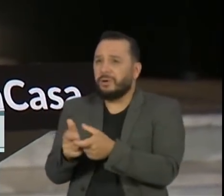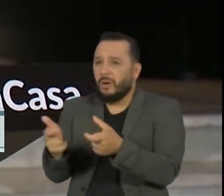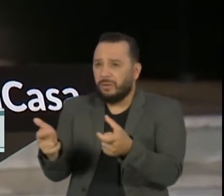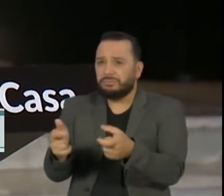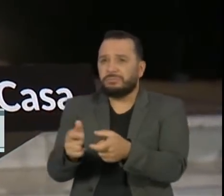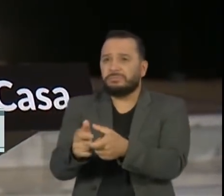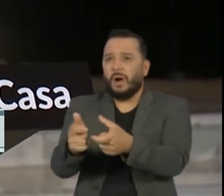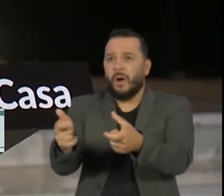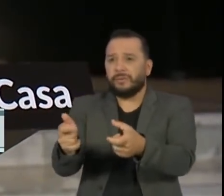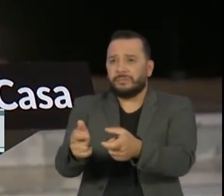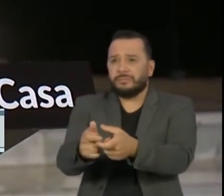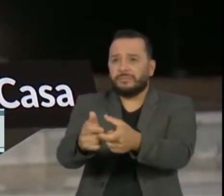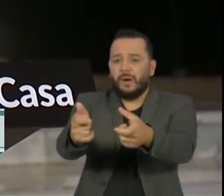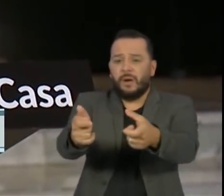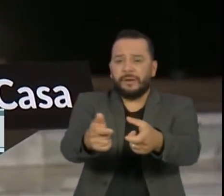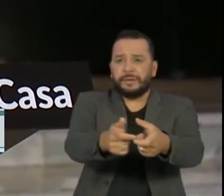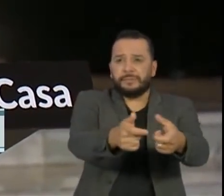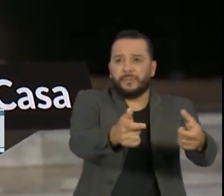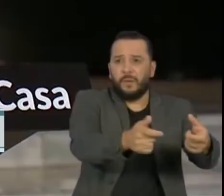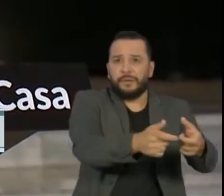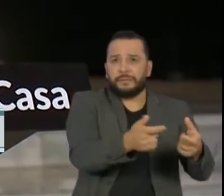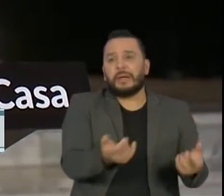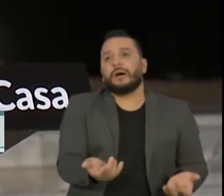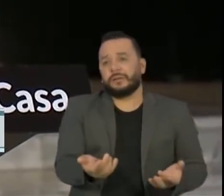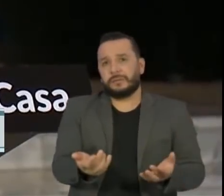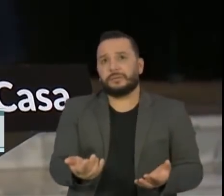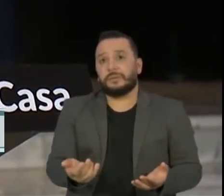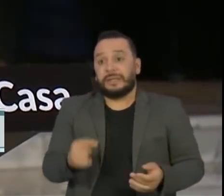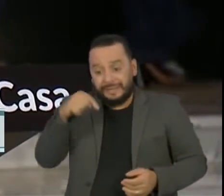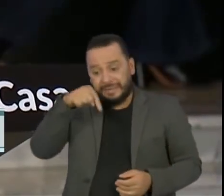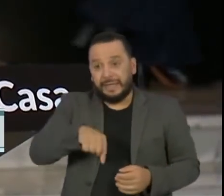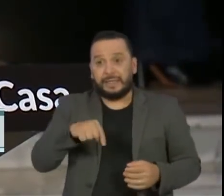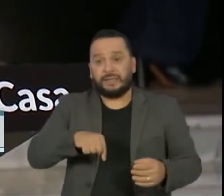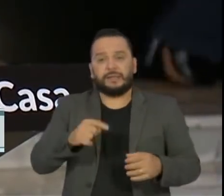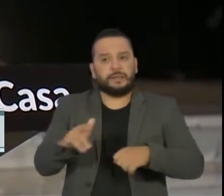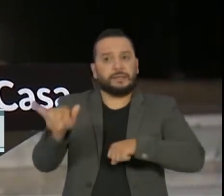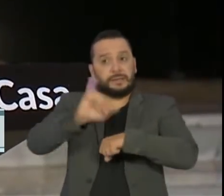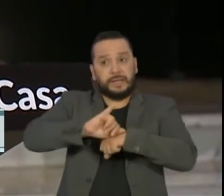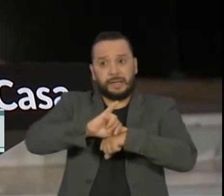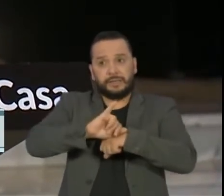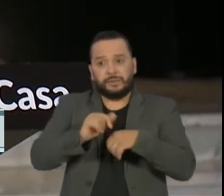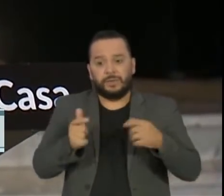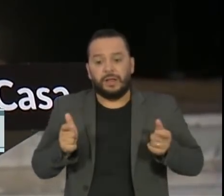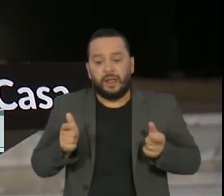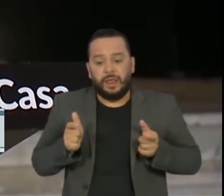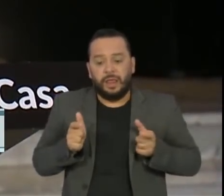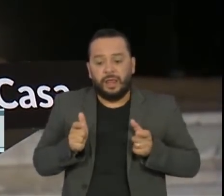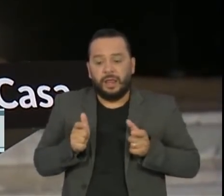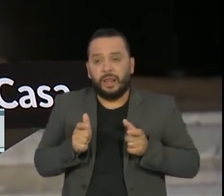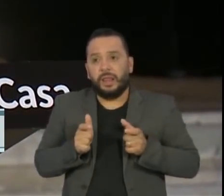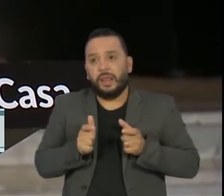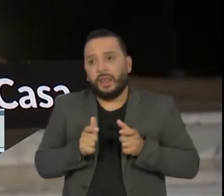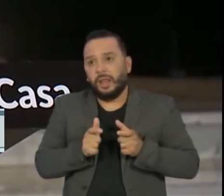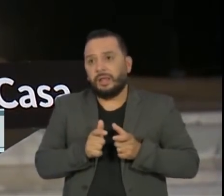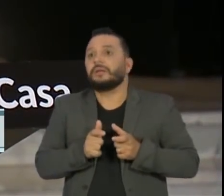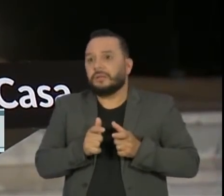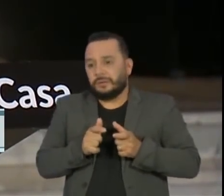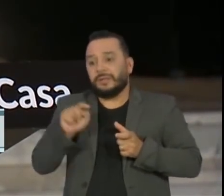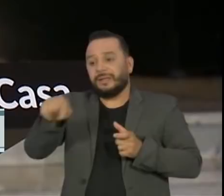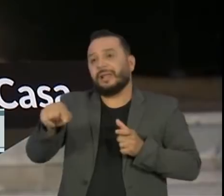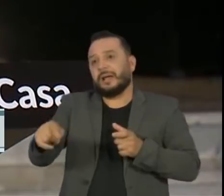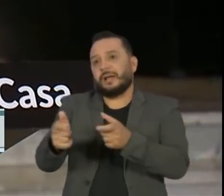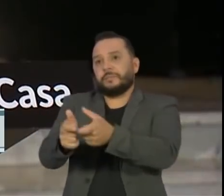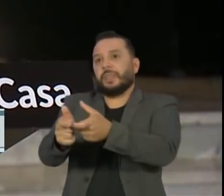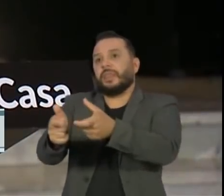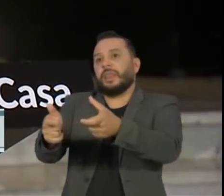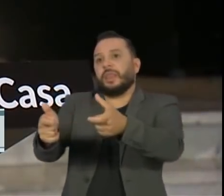a aumentar em função da redução na região metropolitana. Então, esse aumento no interior, ele é compensado por uma redução na região